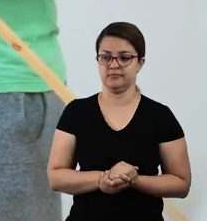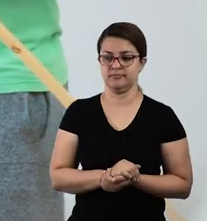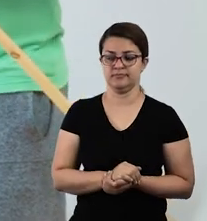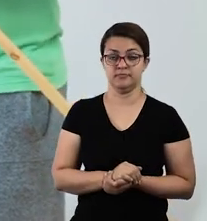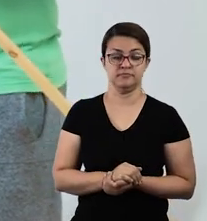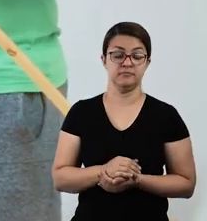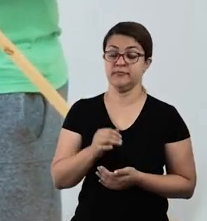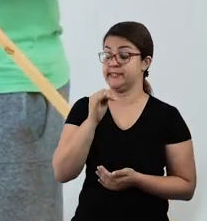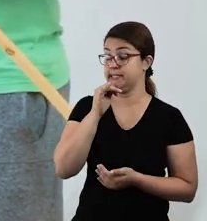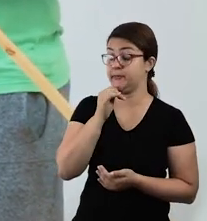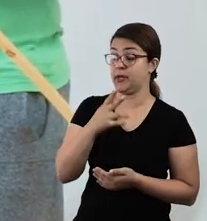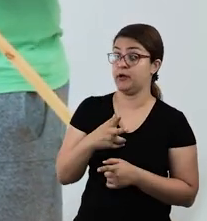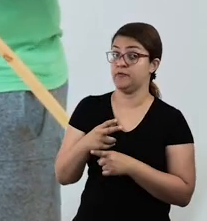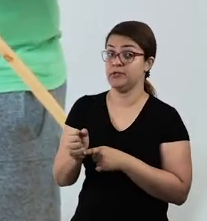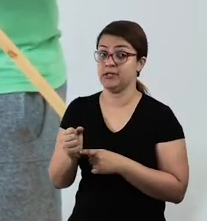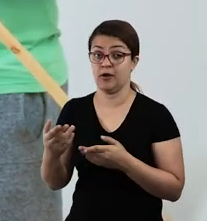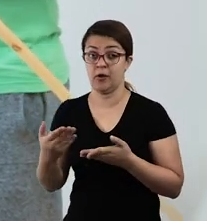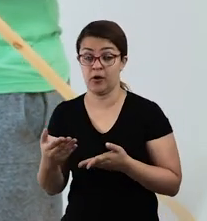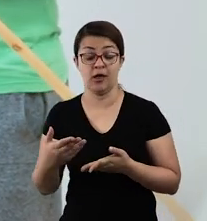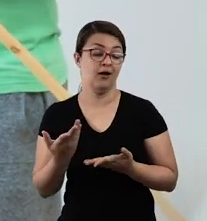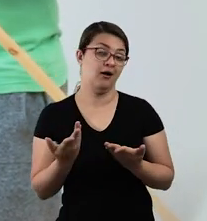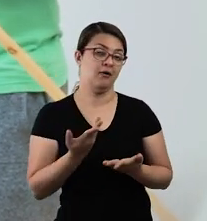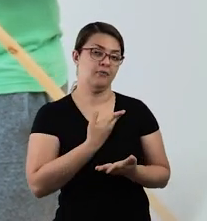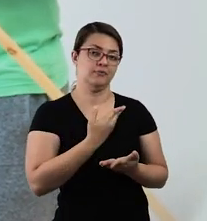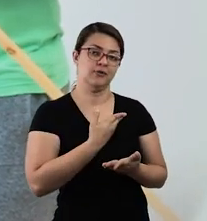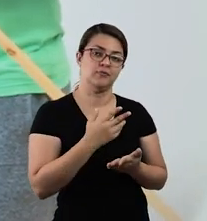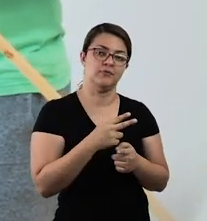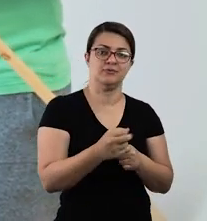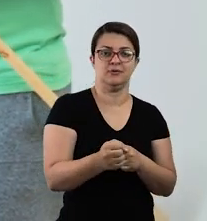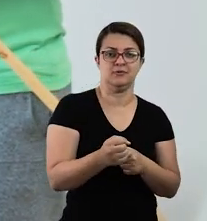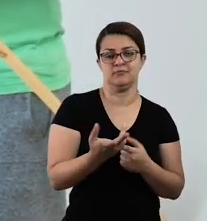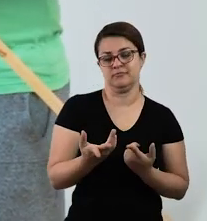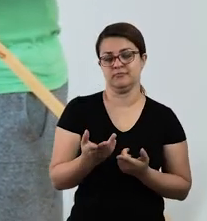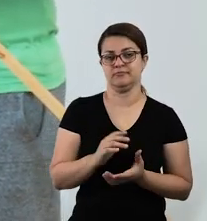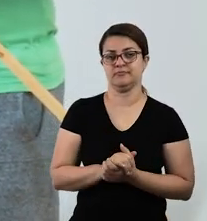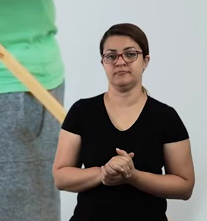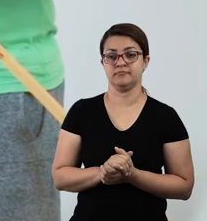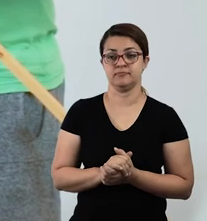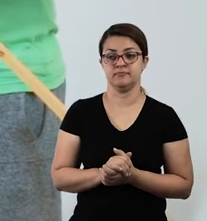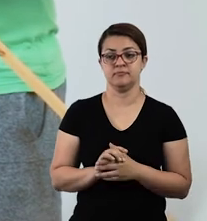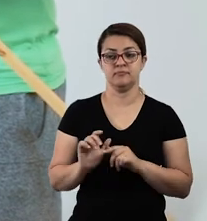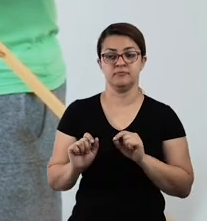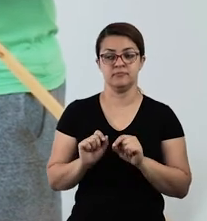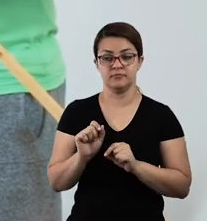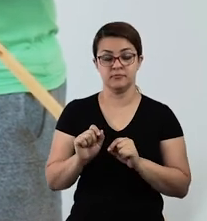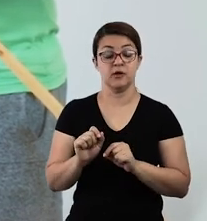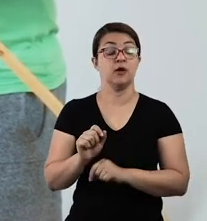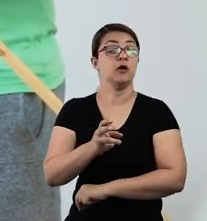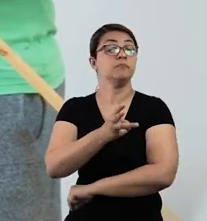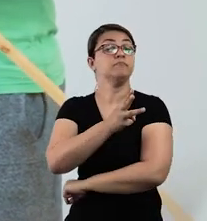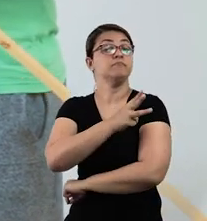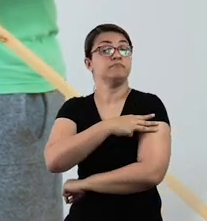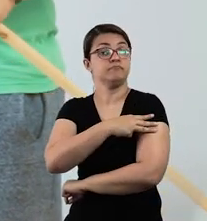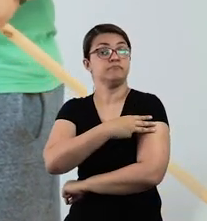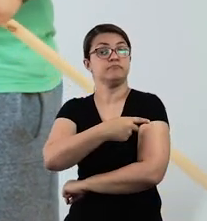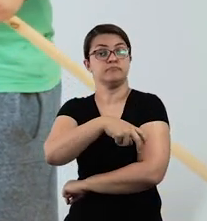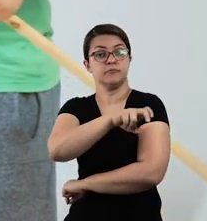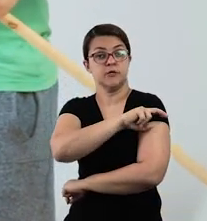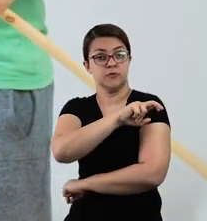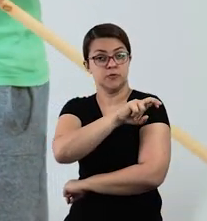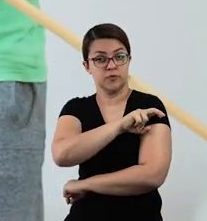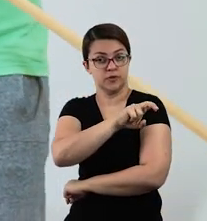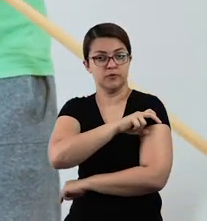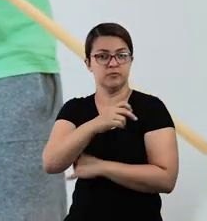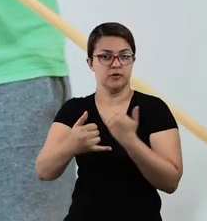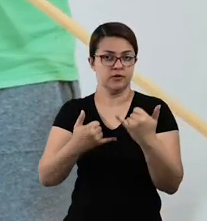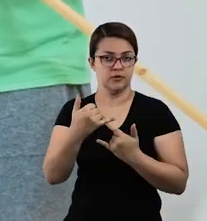ah, sei lá, nessa rodada eu ganhei, na outra rodada meu colega ganhou, fica a critério de vocês, tá? Essa atividade vai do 3º ao 5º ano. Aqui a gente